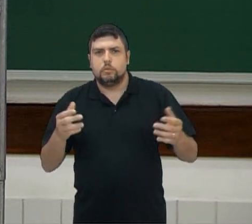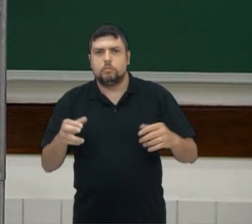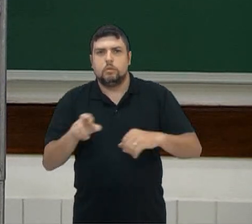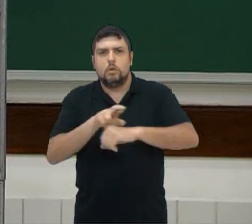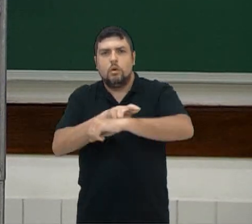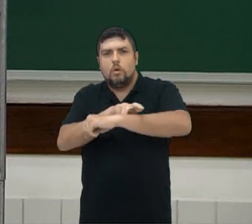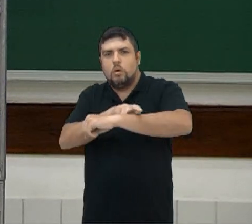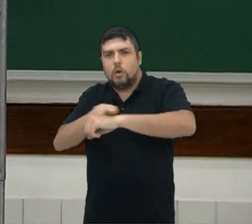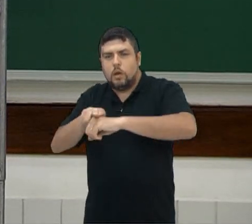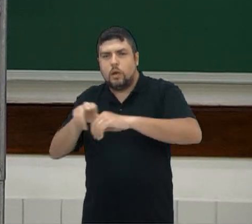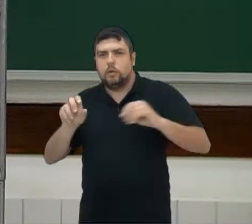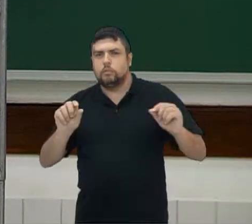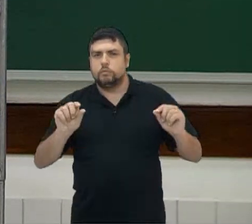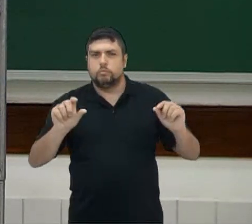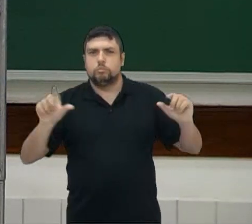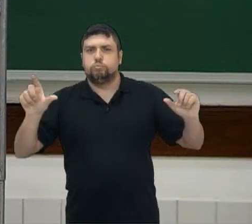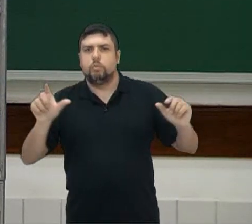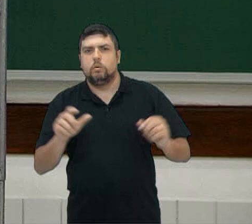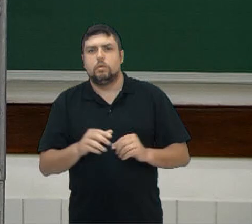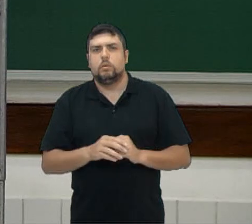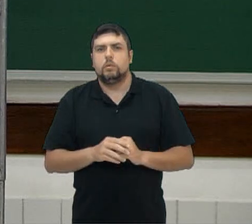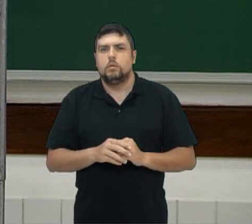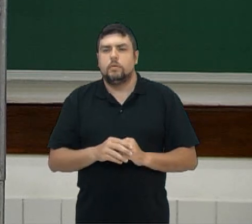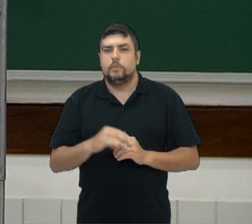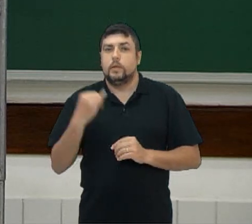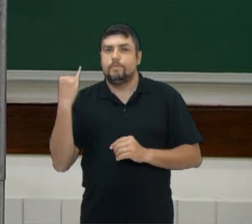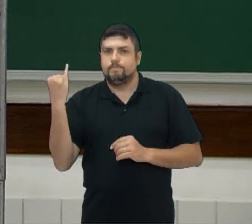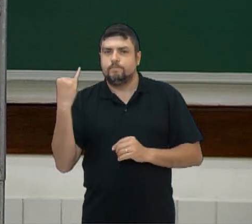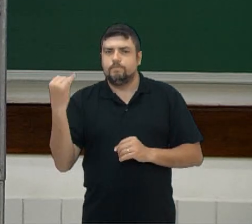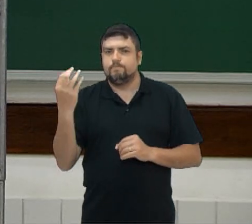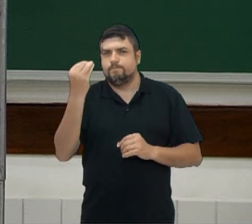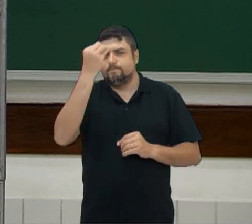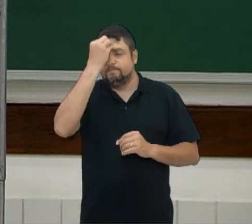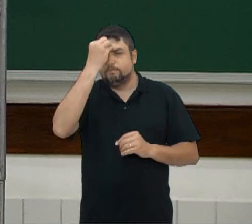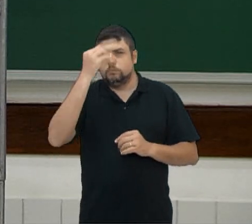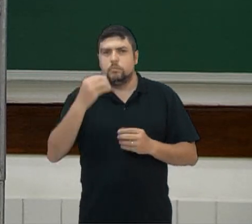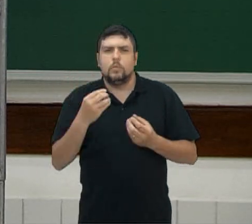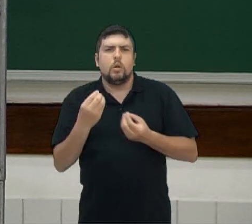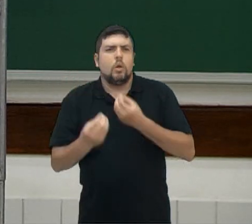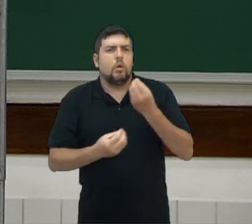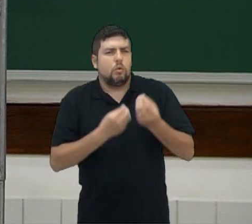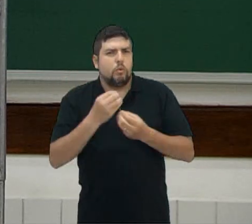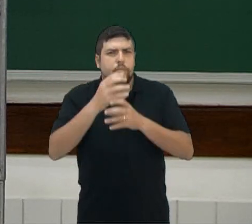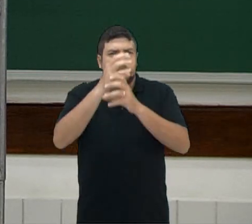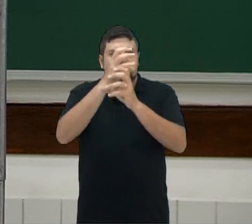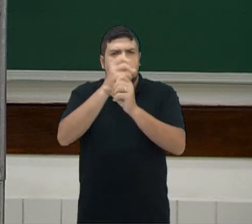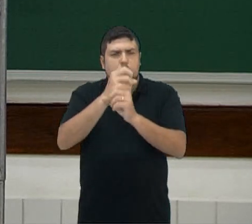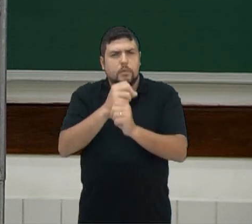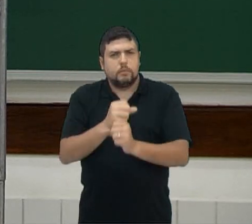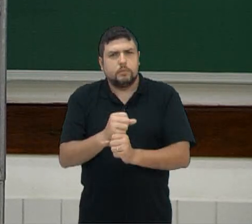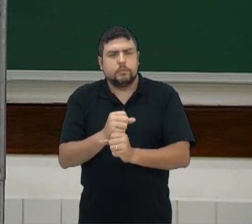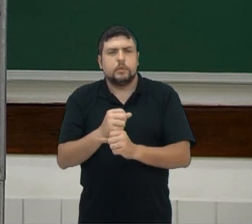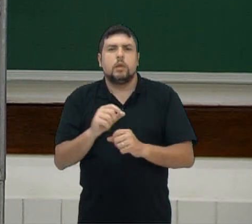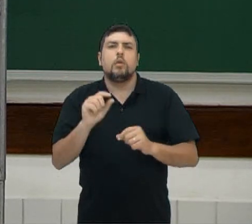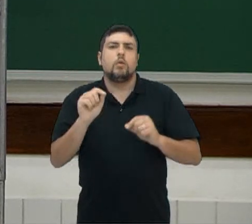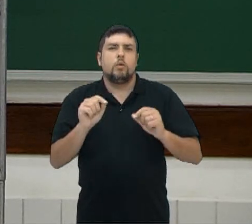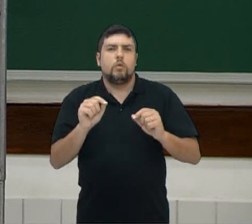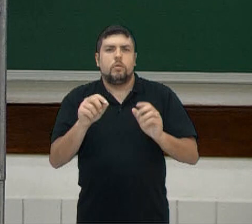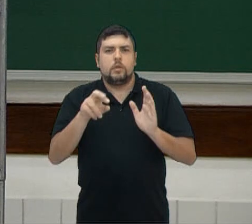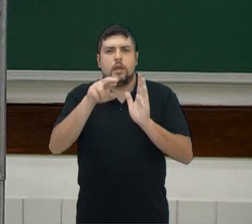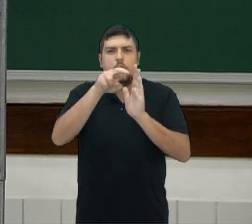mesma proporção. E isso que é importante a gente gravar. A maneira de calcular, vocês viram que é a regra de